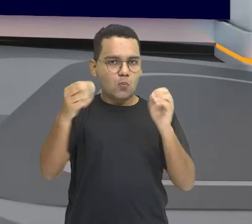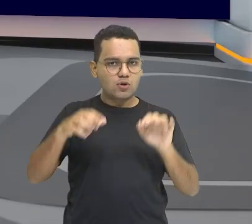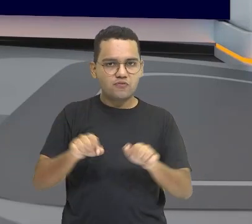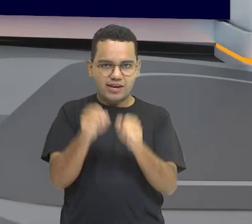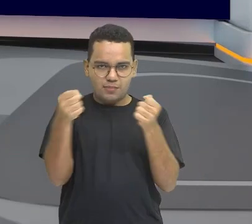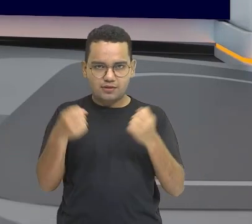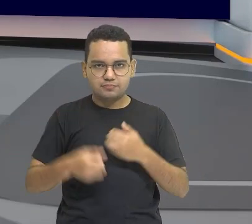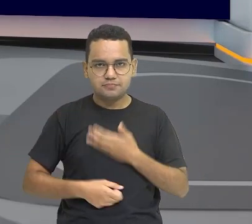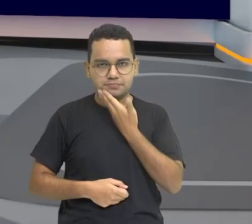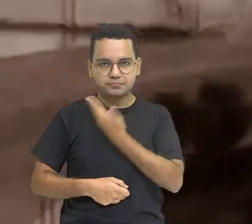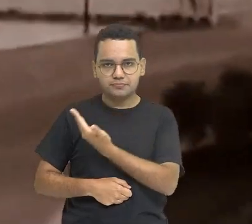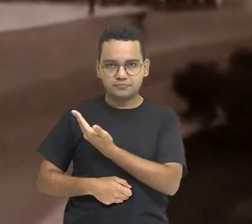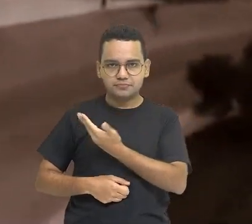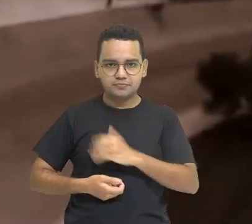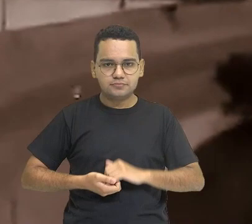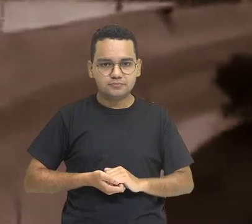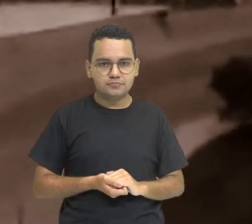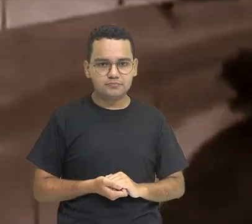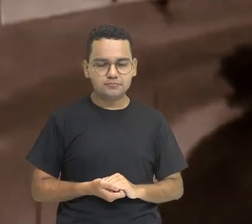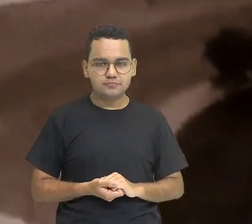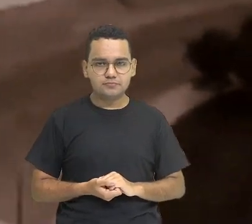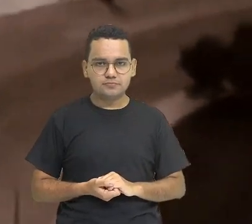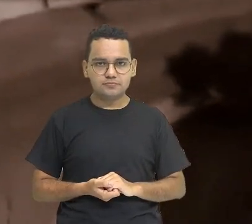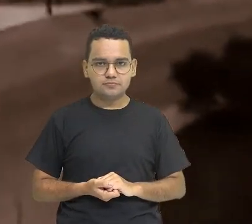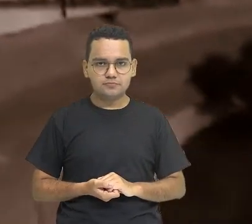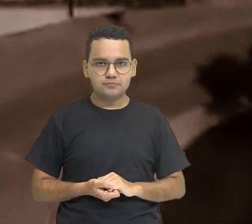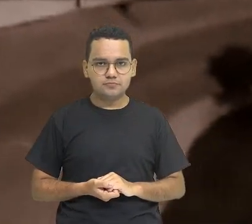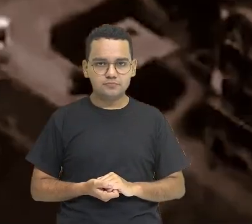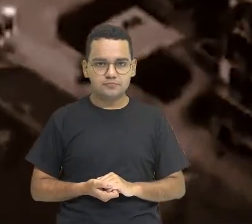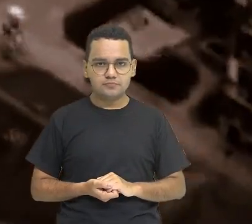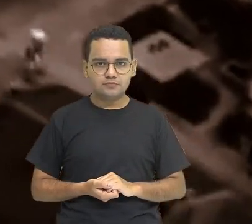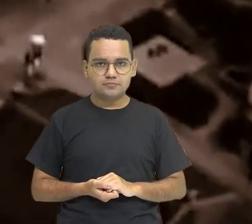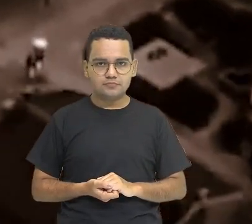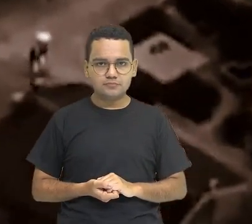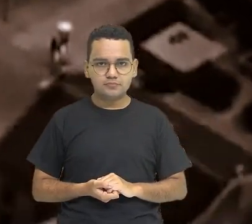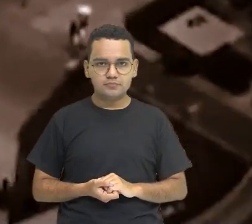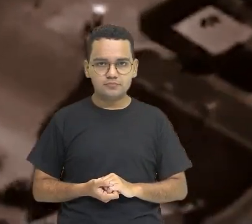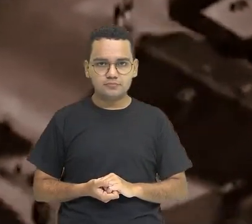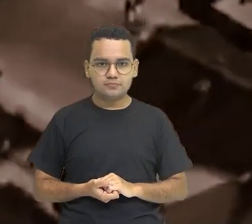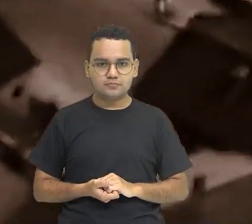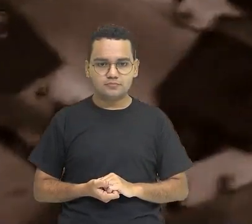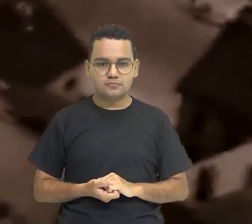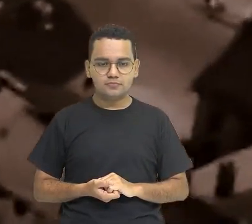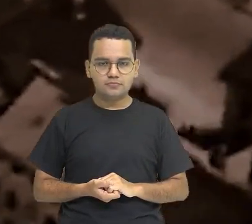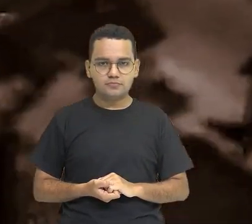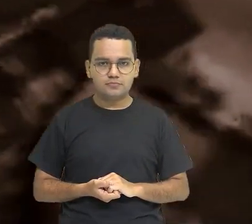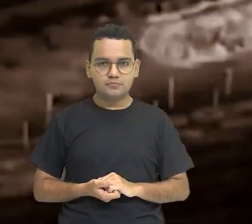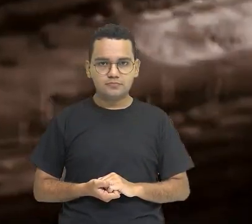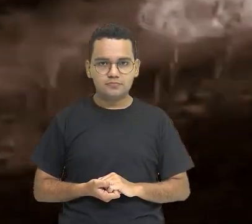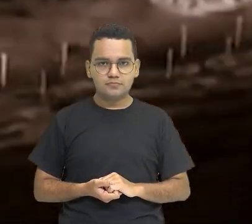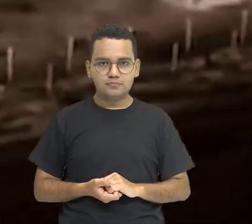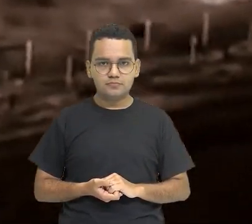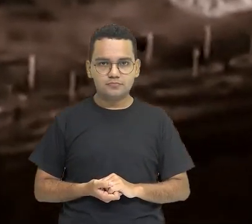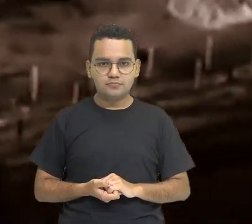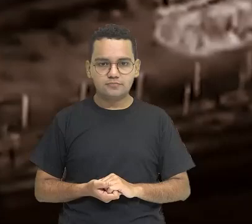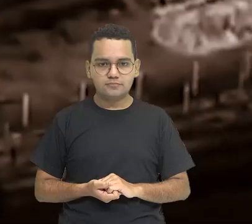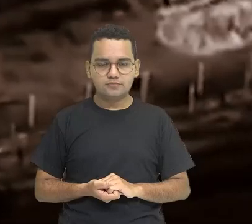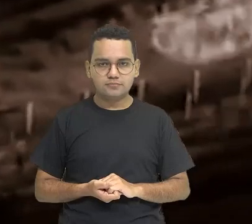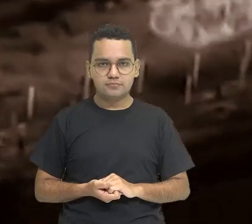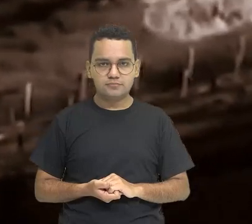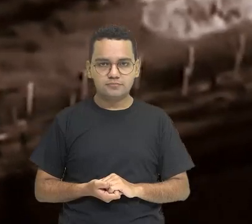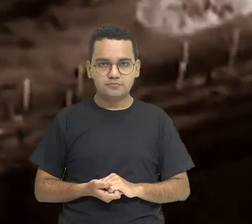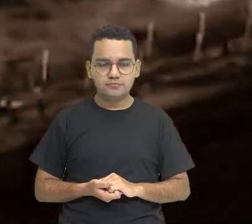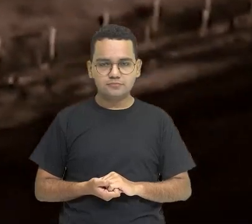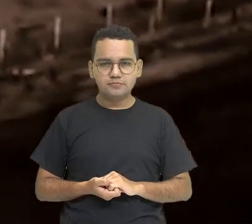vídeo. 13 de agosto de 1961, o governo da República Democrática Alemã, Alemanha Oriental, começou